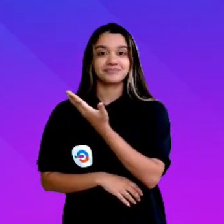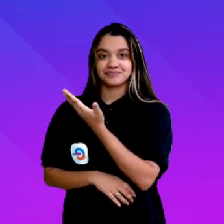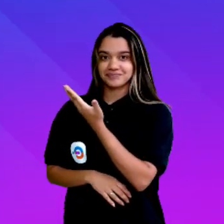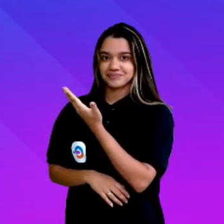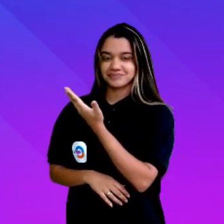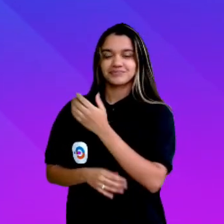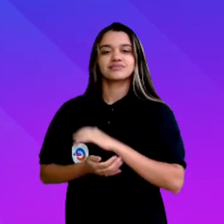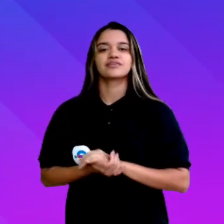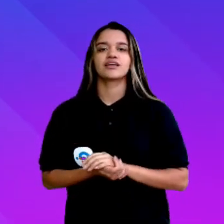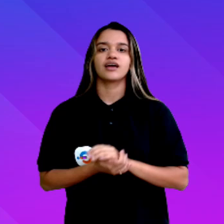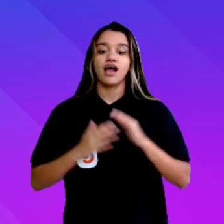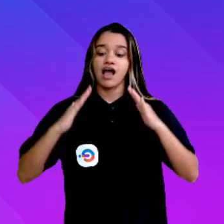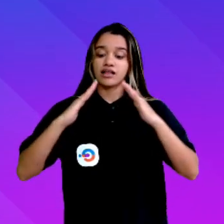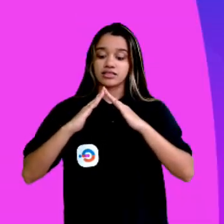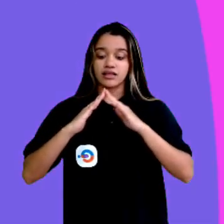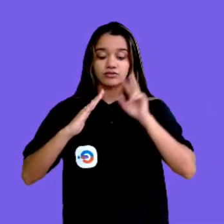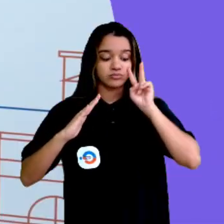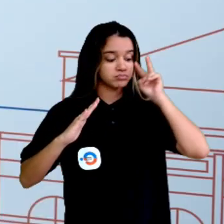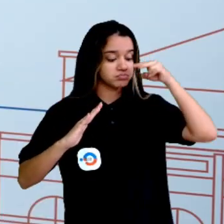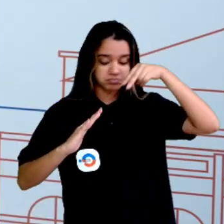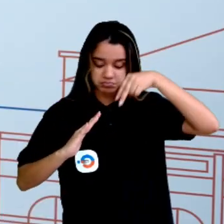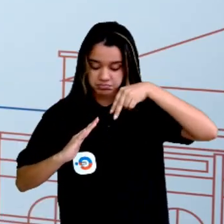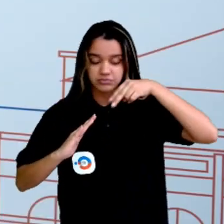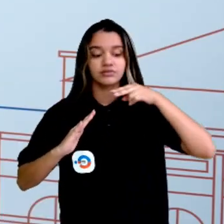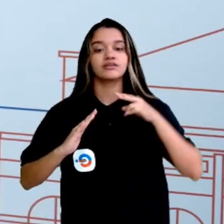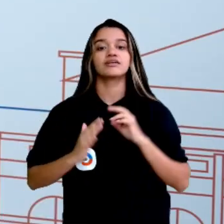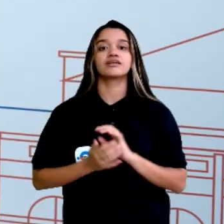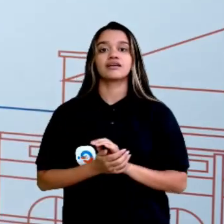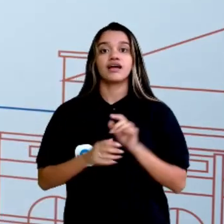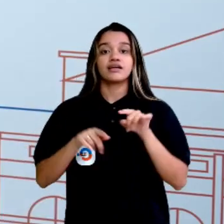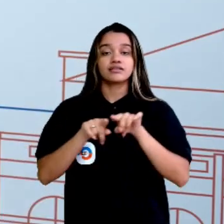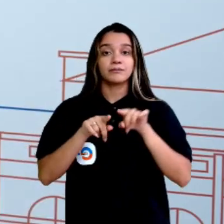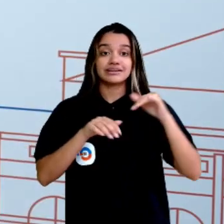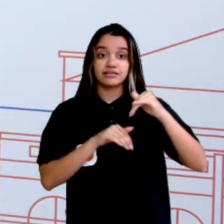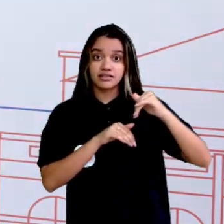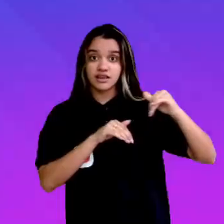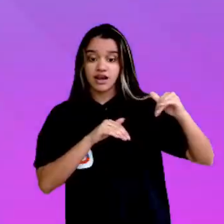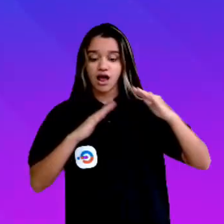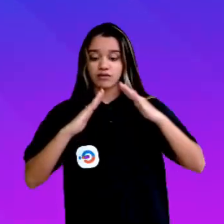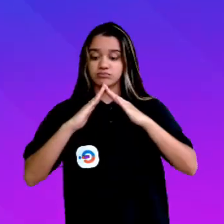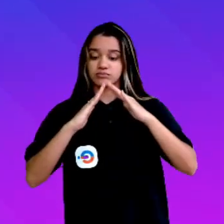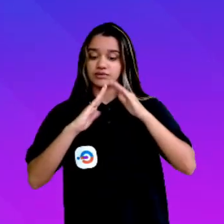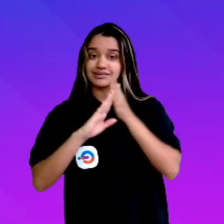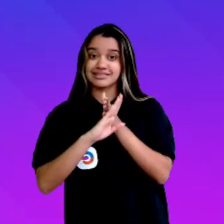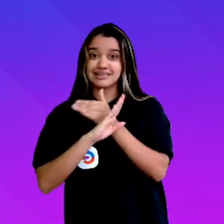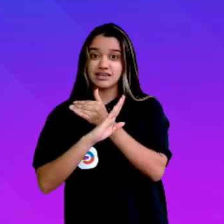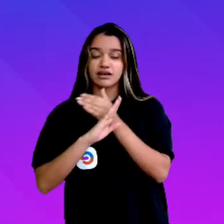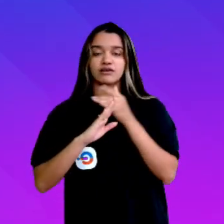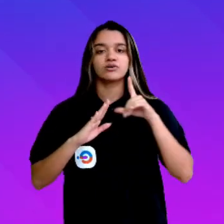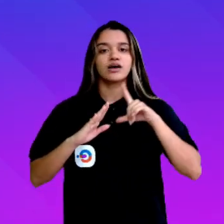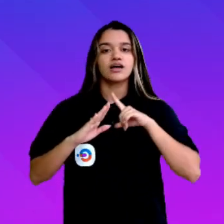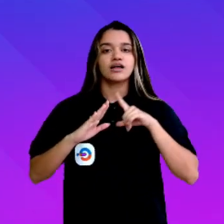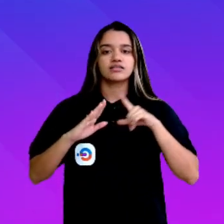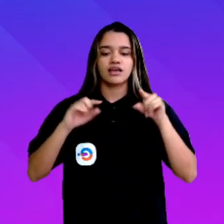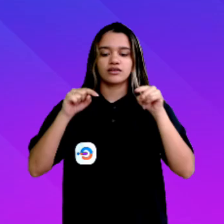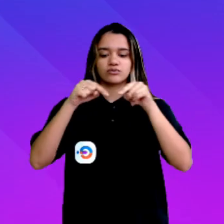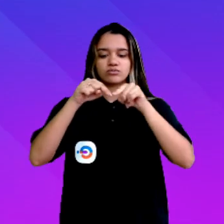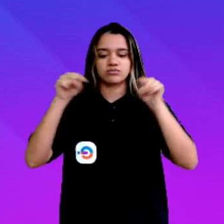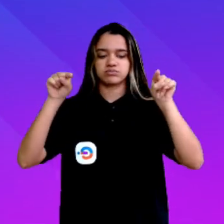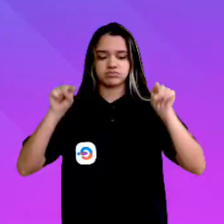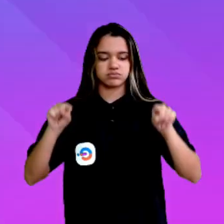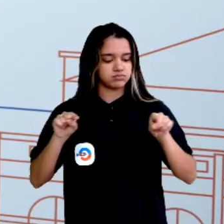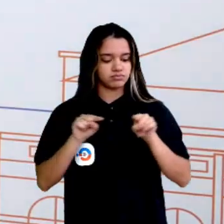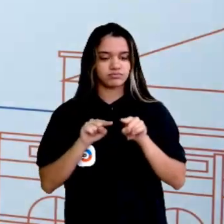represente a visão de cima da sua casa. Retirando a parte que representa o telhado da casa, teremos apenas o contorno da